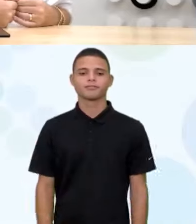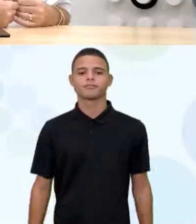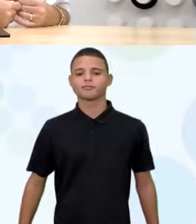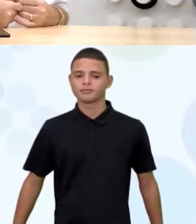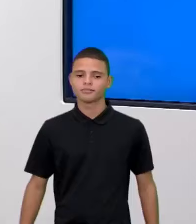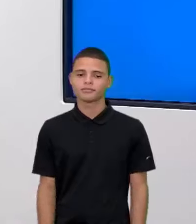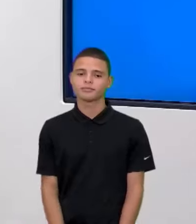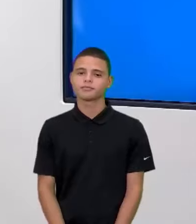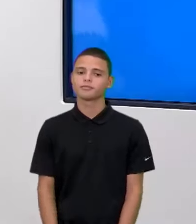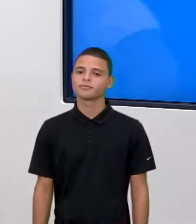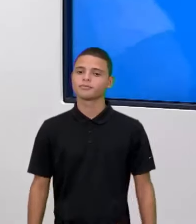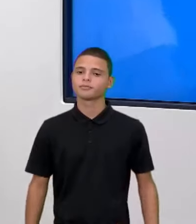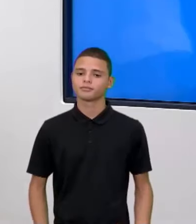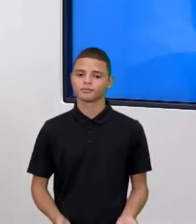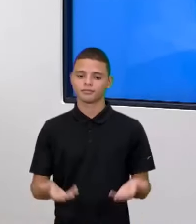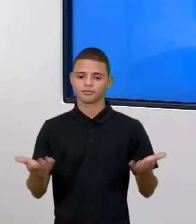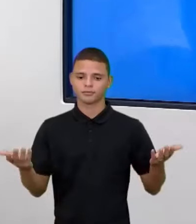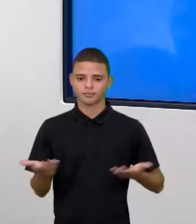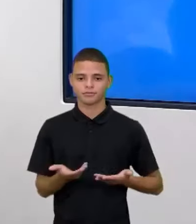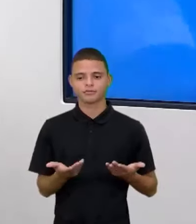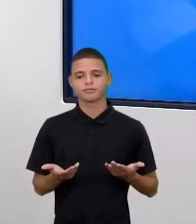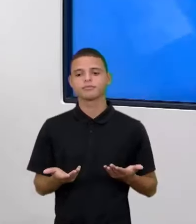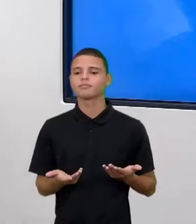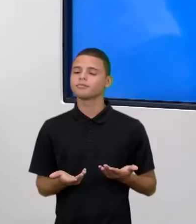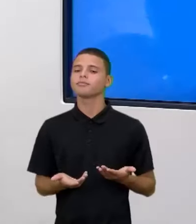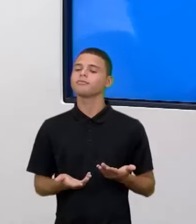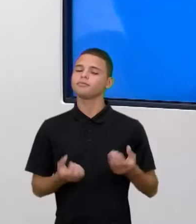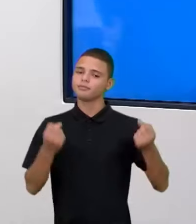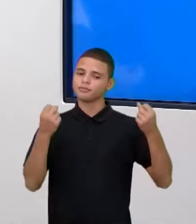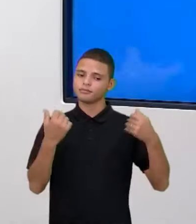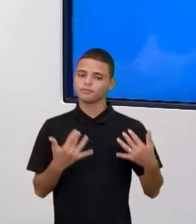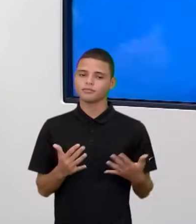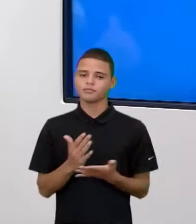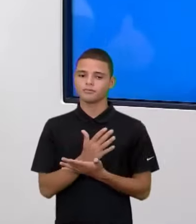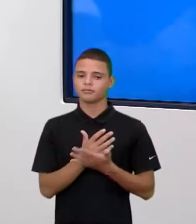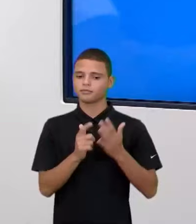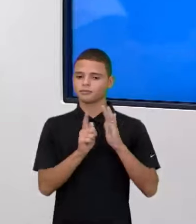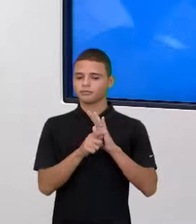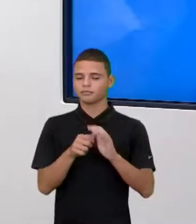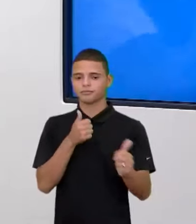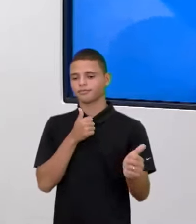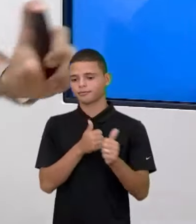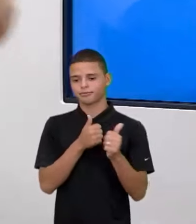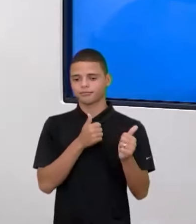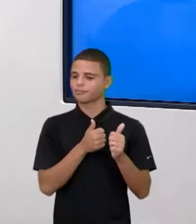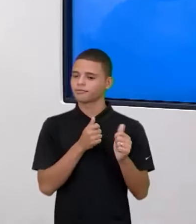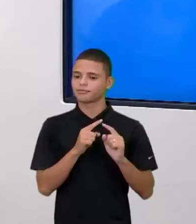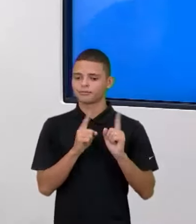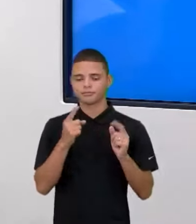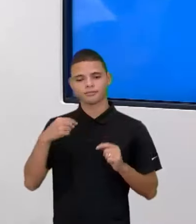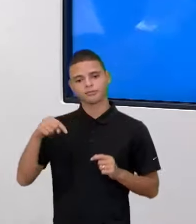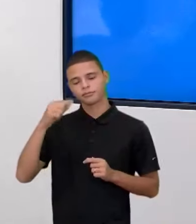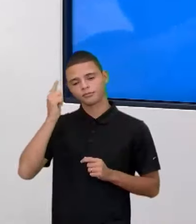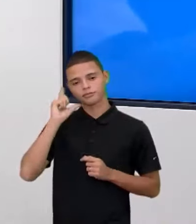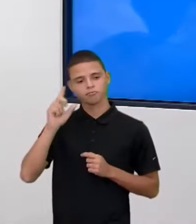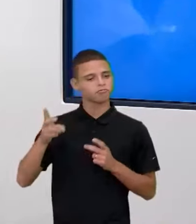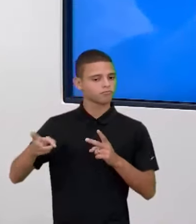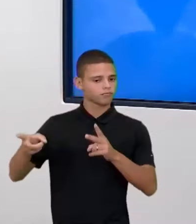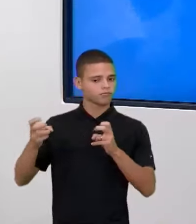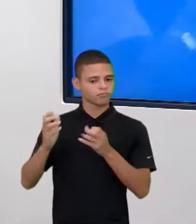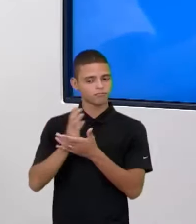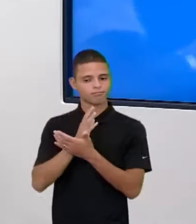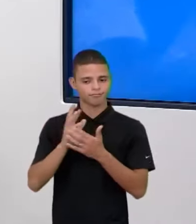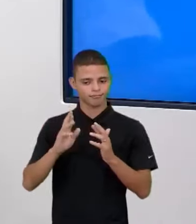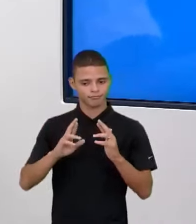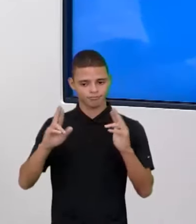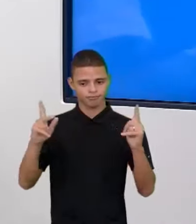Gente, agora nós vamos falar de dois gêneros que são bastante próximos, ainda que a gente consiga perceber bastante diferença,